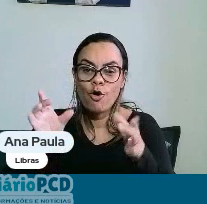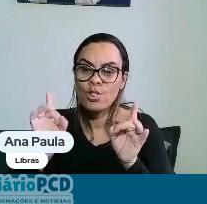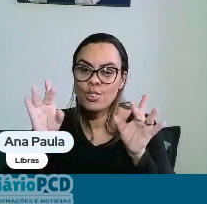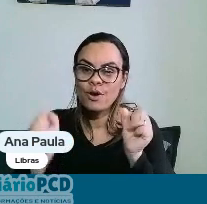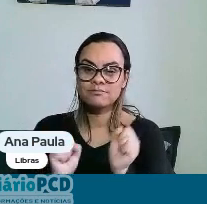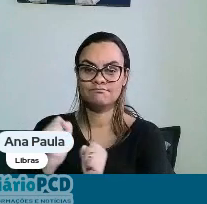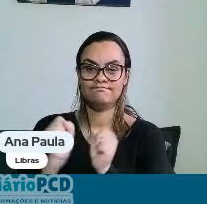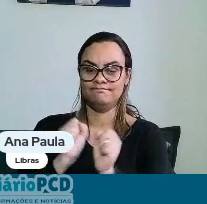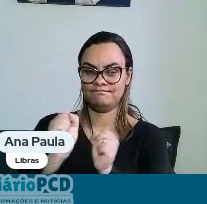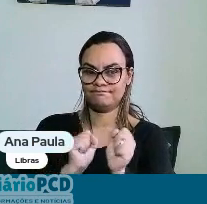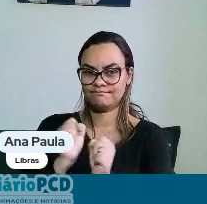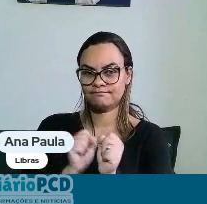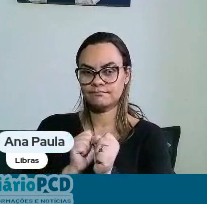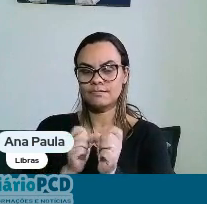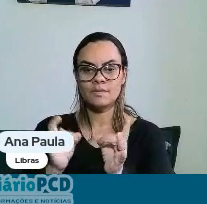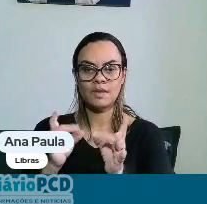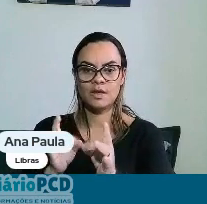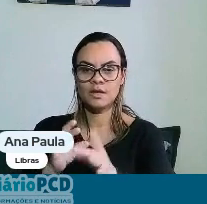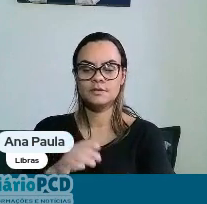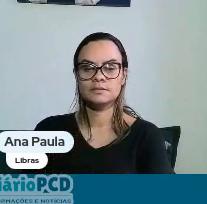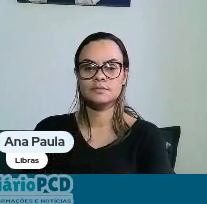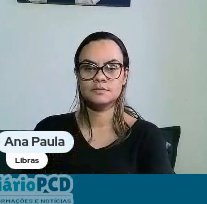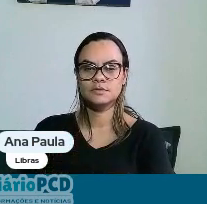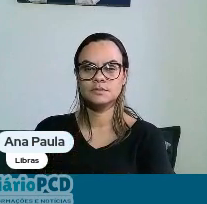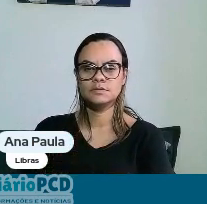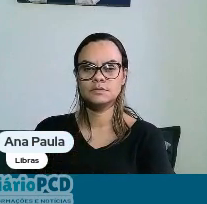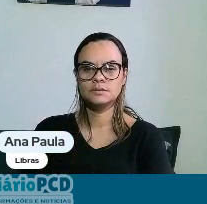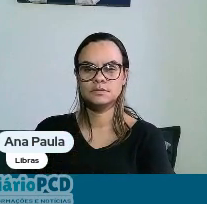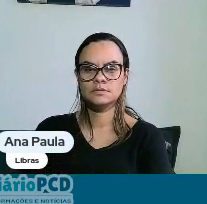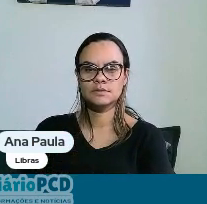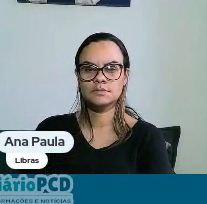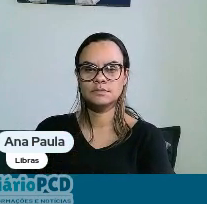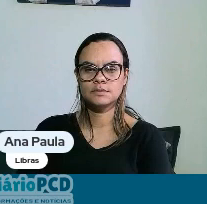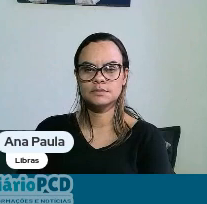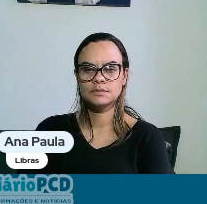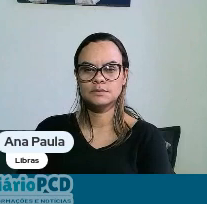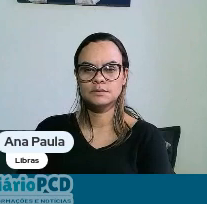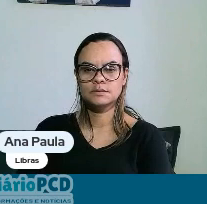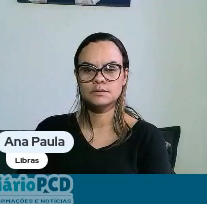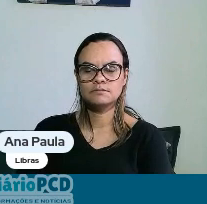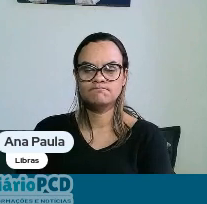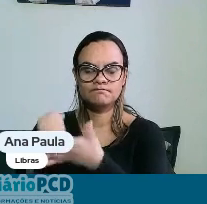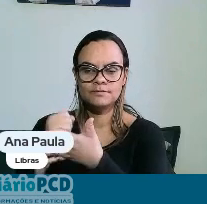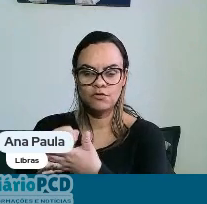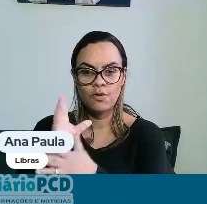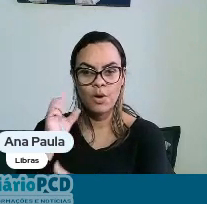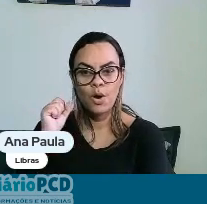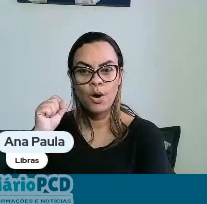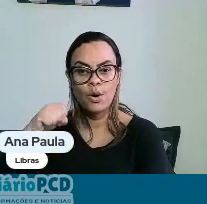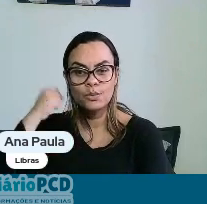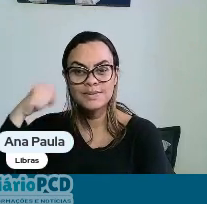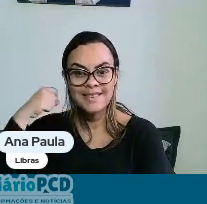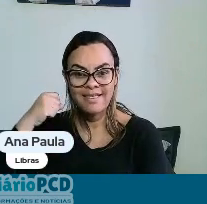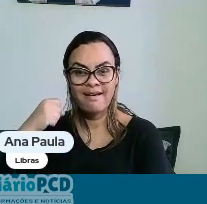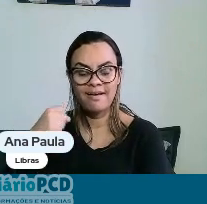razão para comércio, importação, etc. Entende? E aquilo foi levado ao Senado. Nós achamos que com